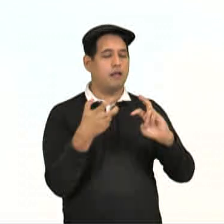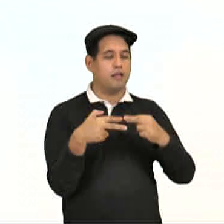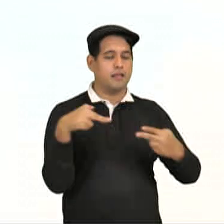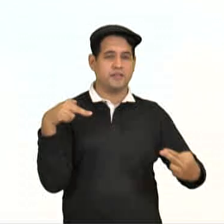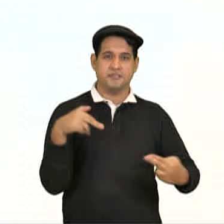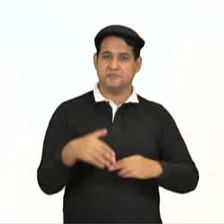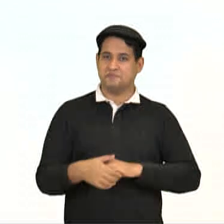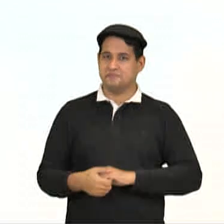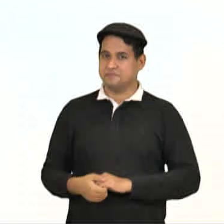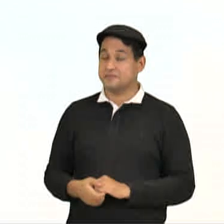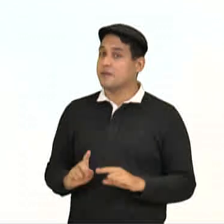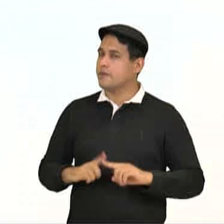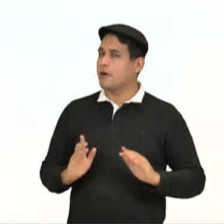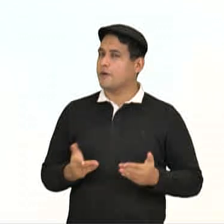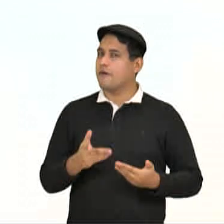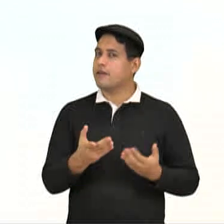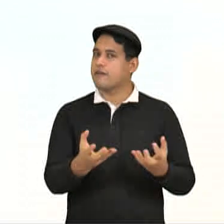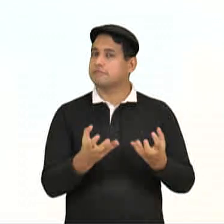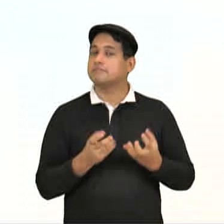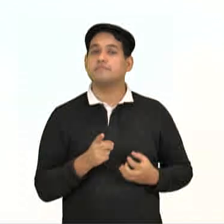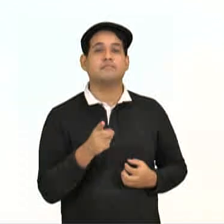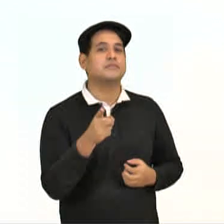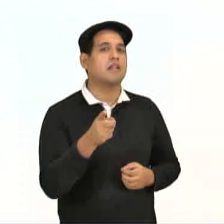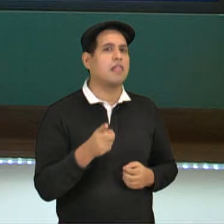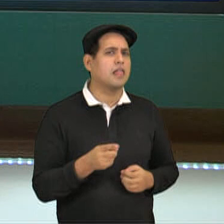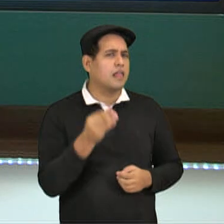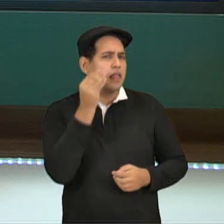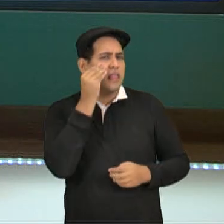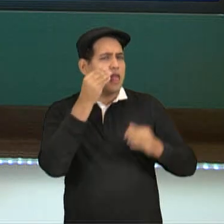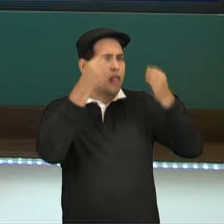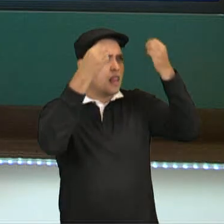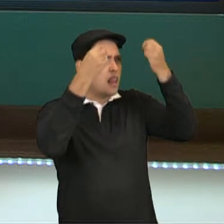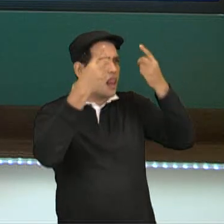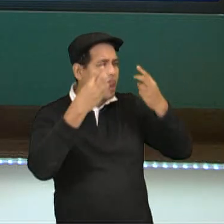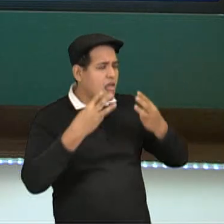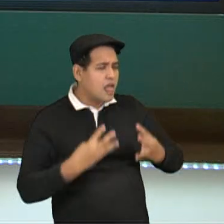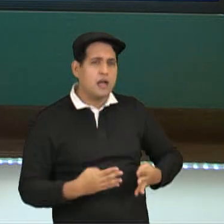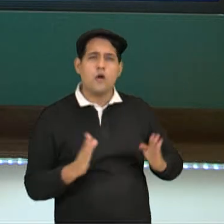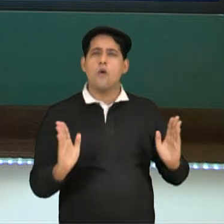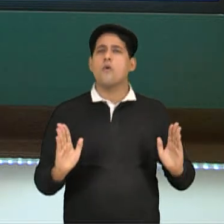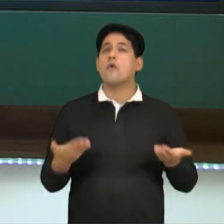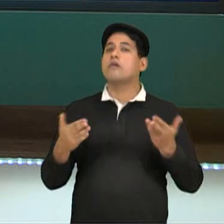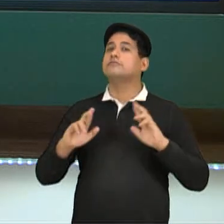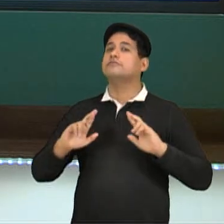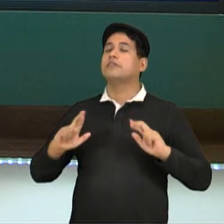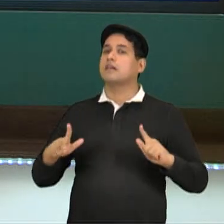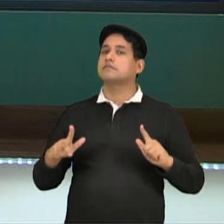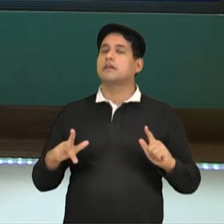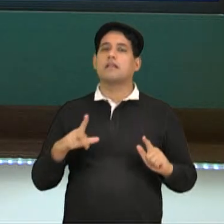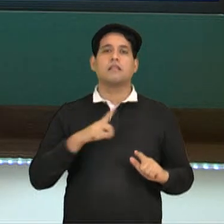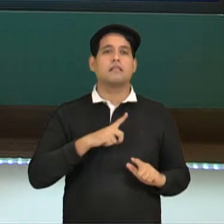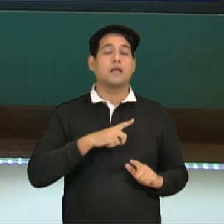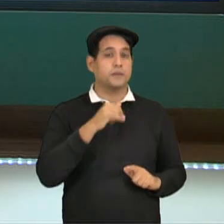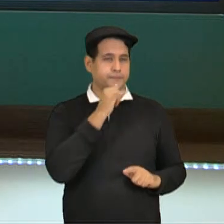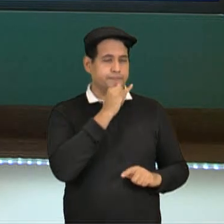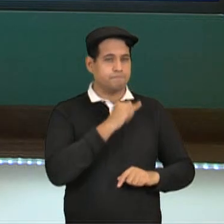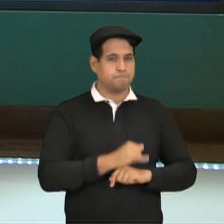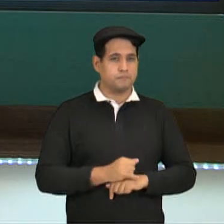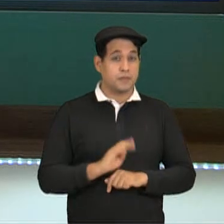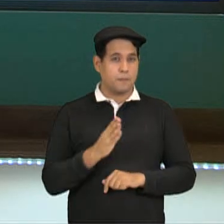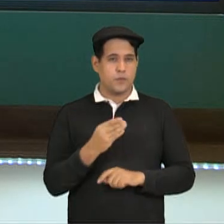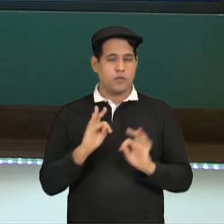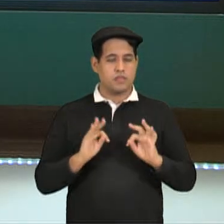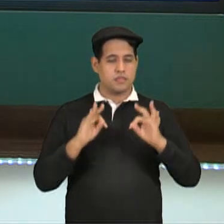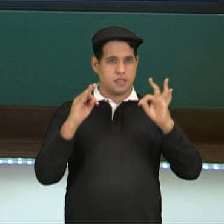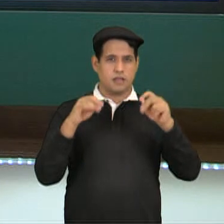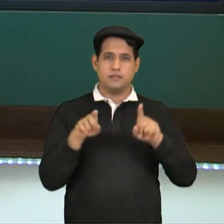genética. Agora eu quero que vocês tentem explicar qual é a diferença entre a biotecnologia